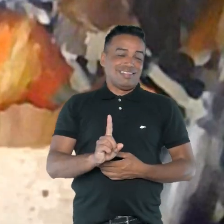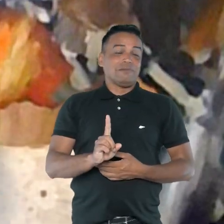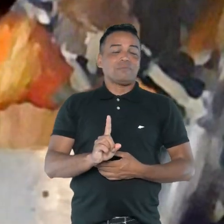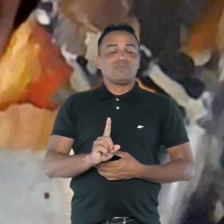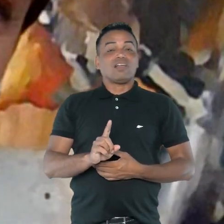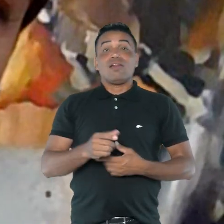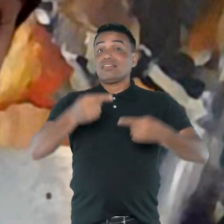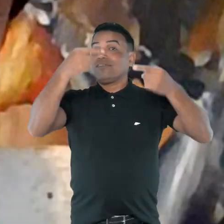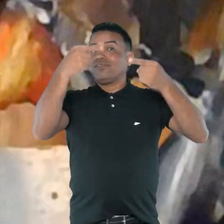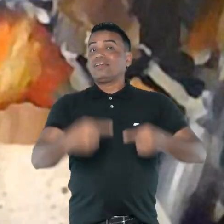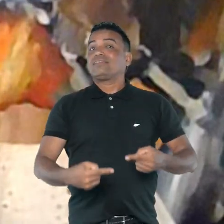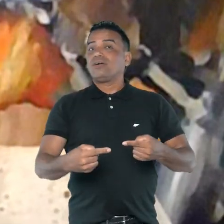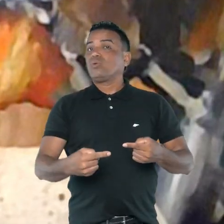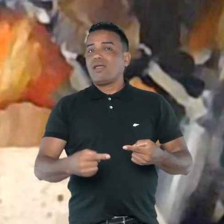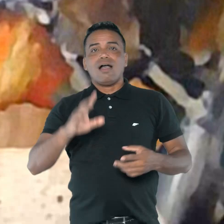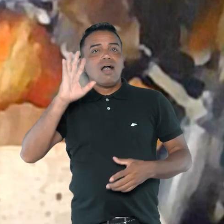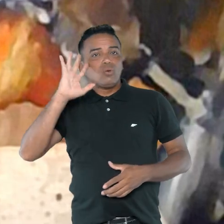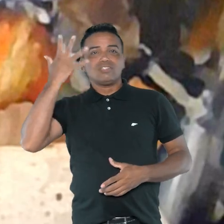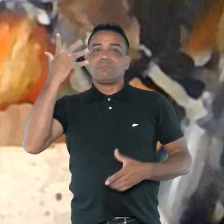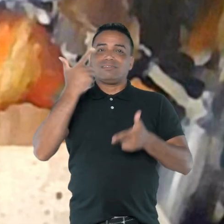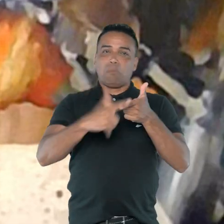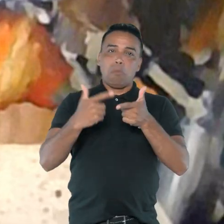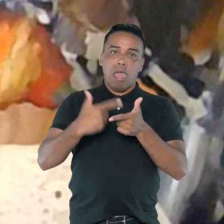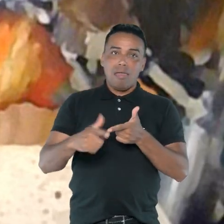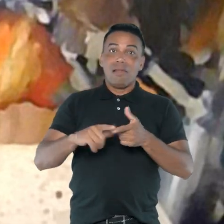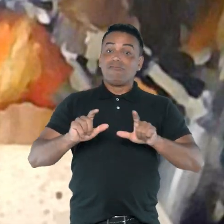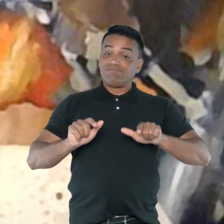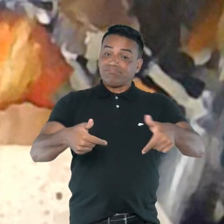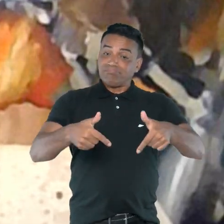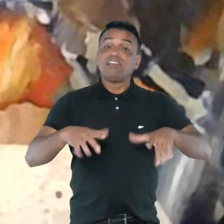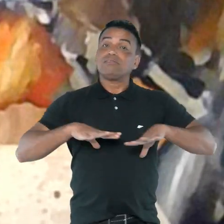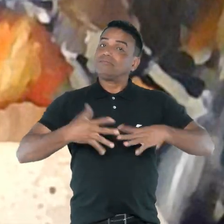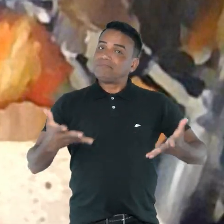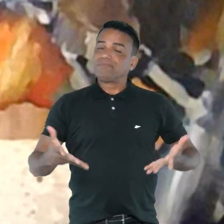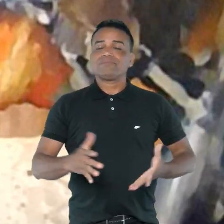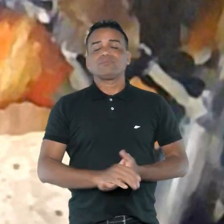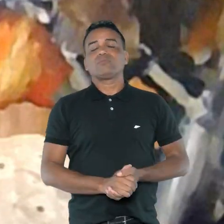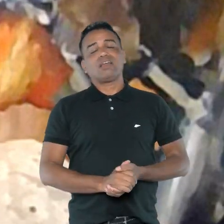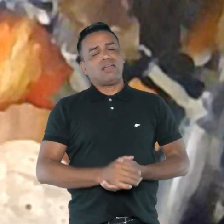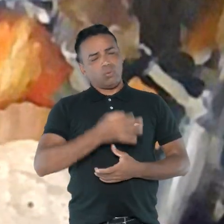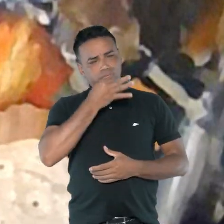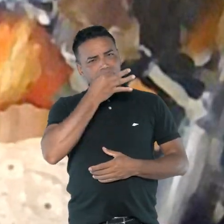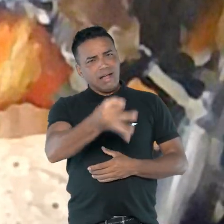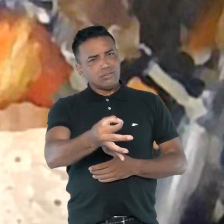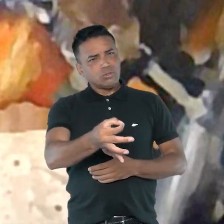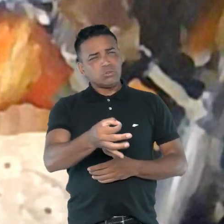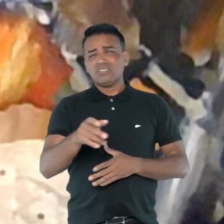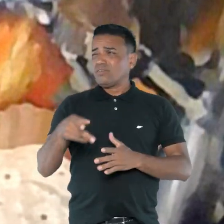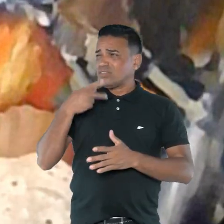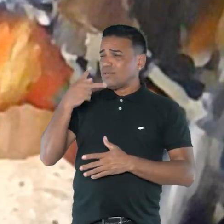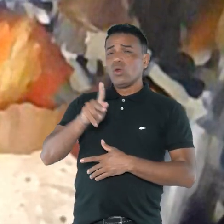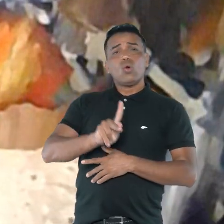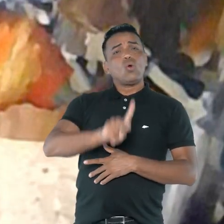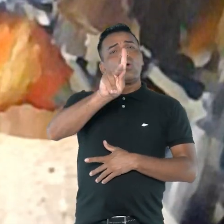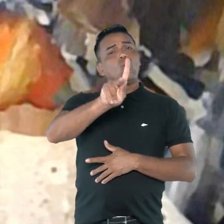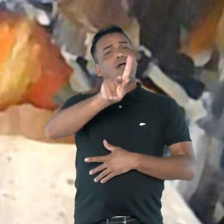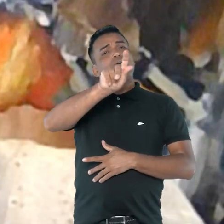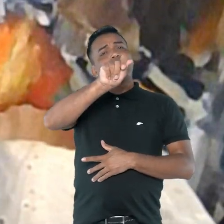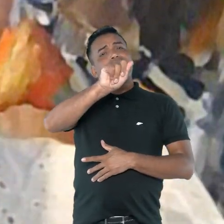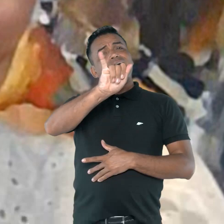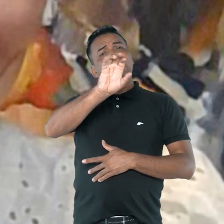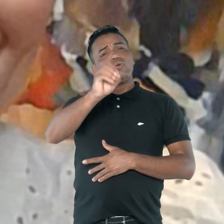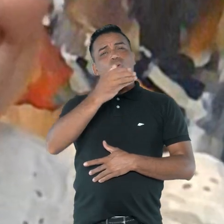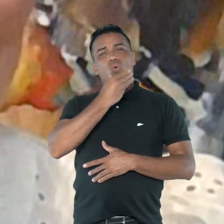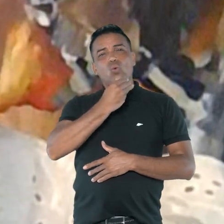situação justamente diante da necessidade. Eu acho que, você falou do Caio, eu